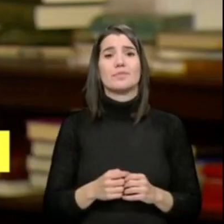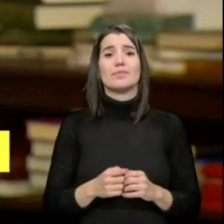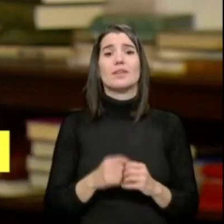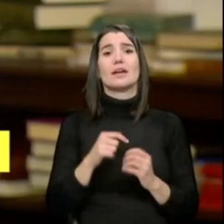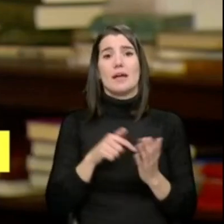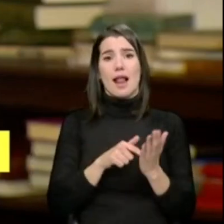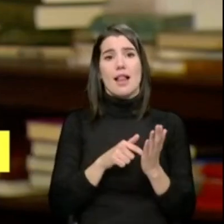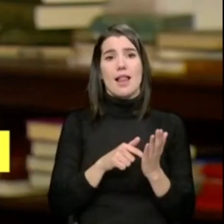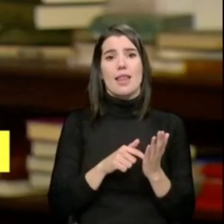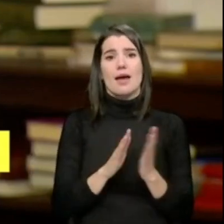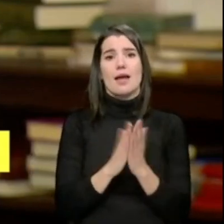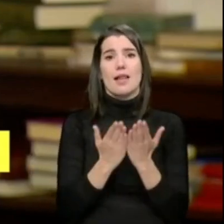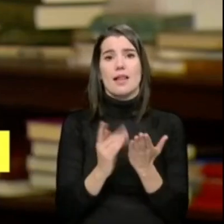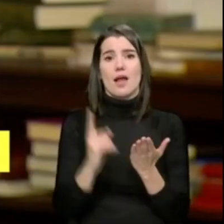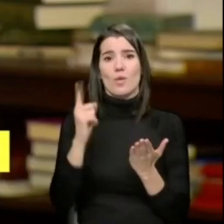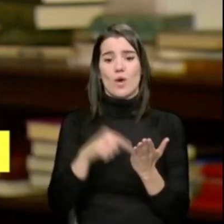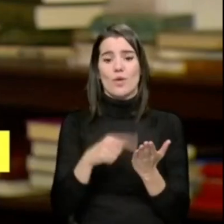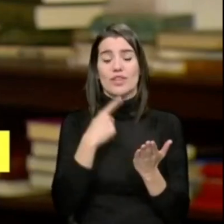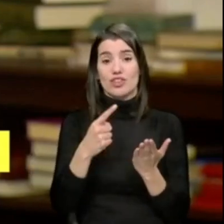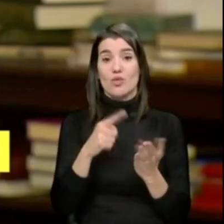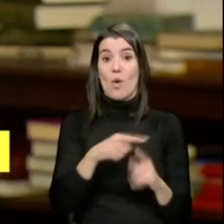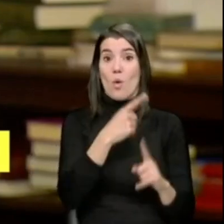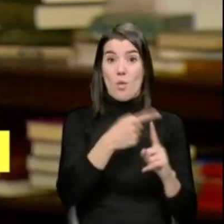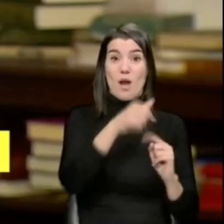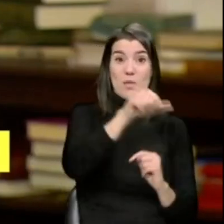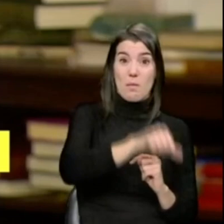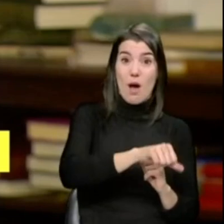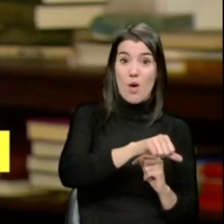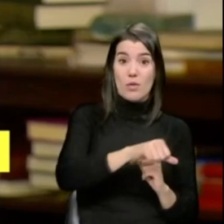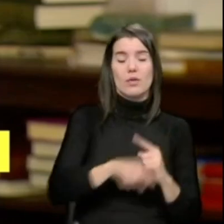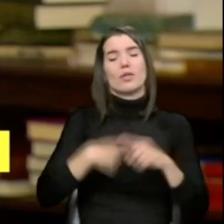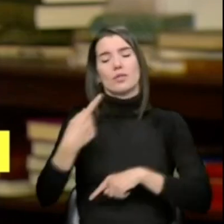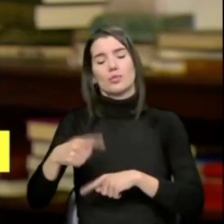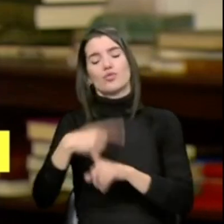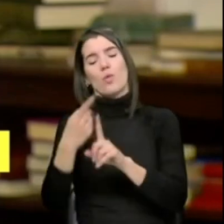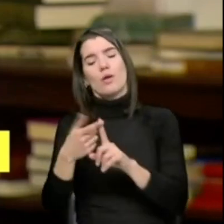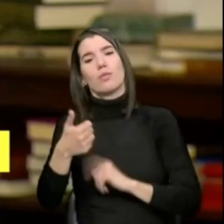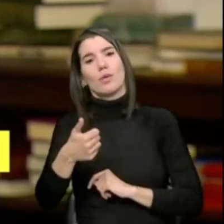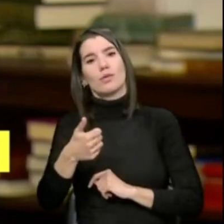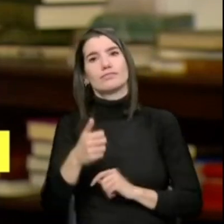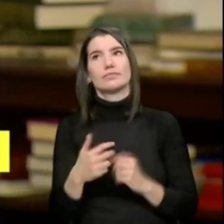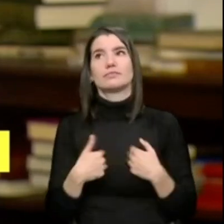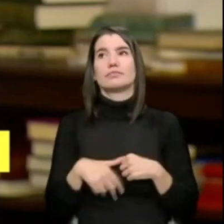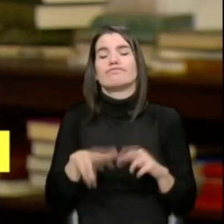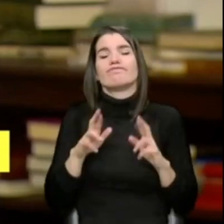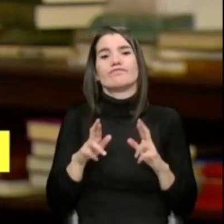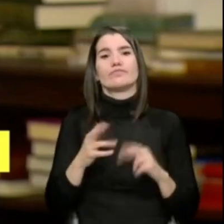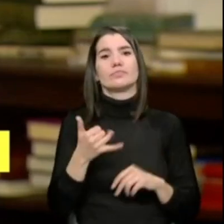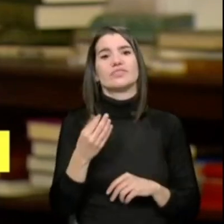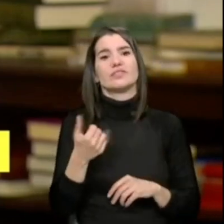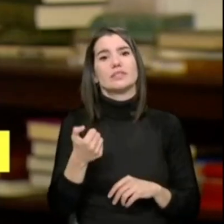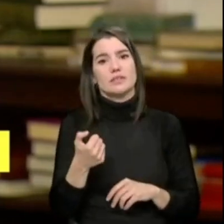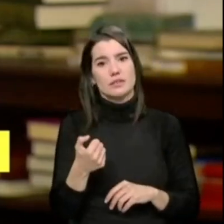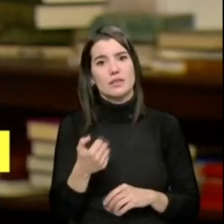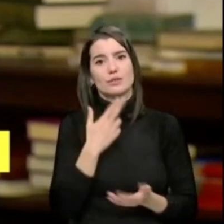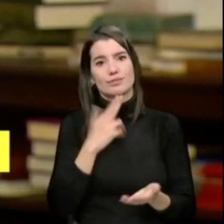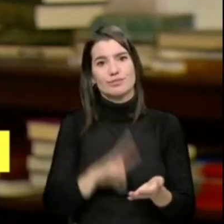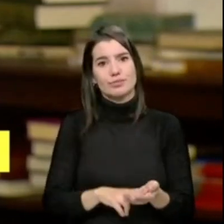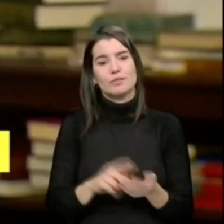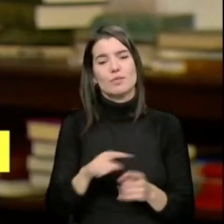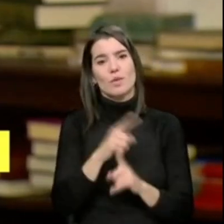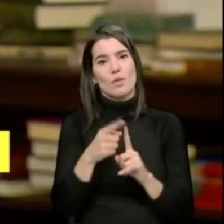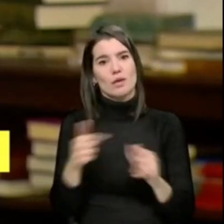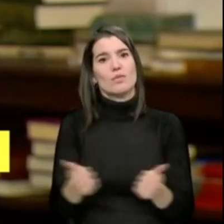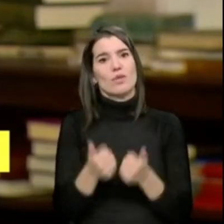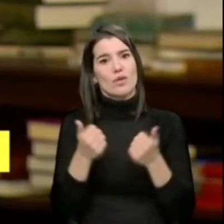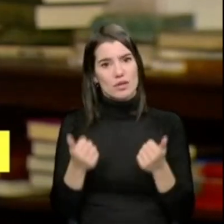Alcorão que diz que depois de um mau ano vem um bom ano. Portanto, eu espero que realmente 2025 realmente seja um ano